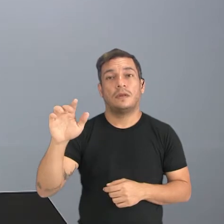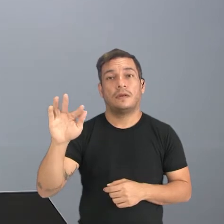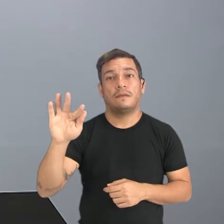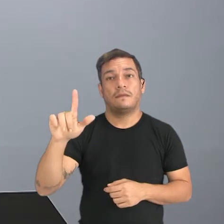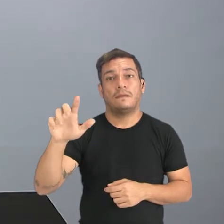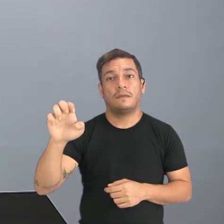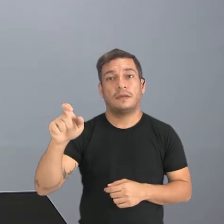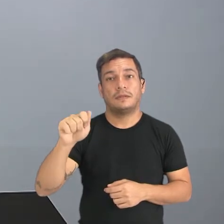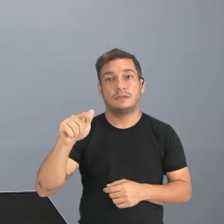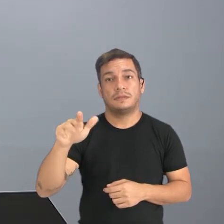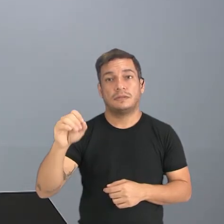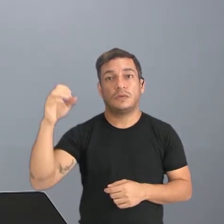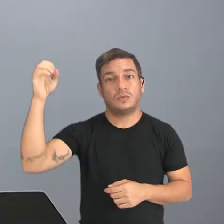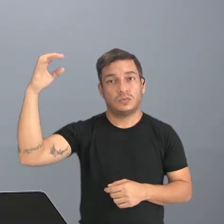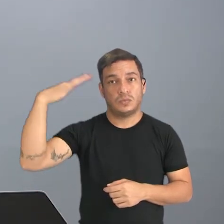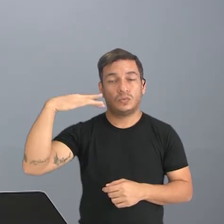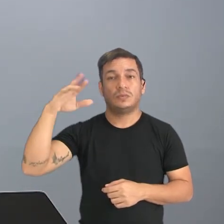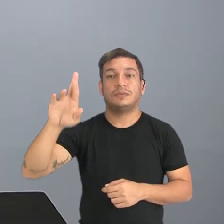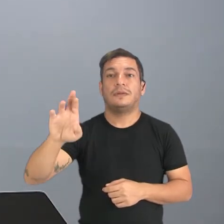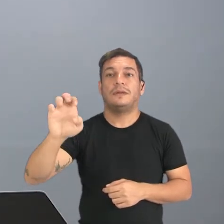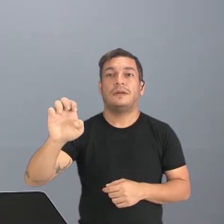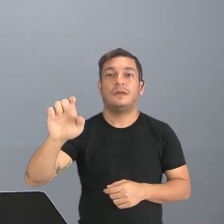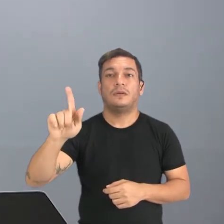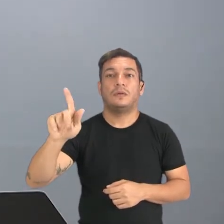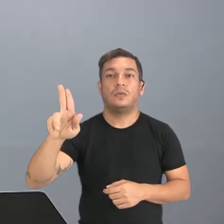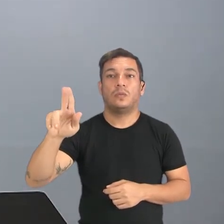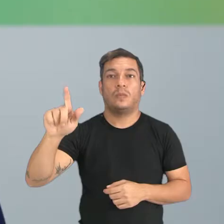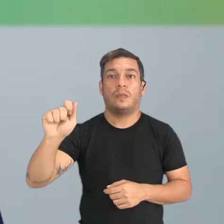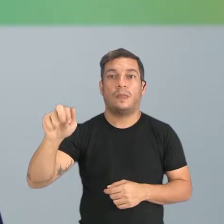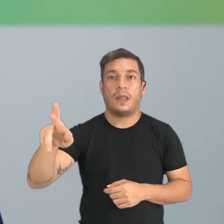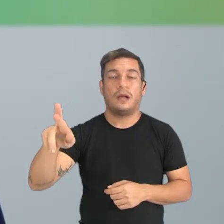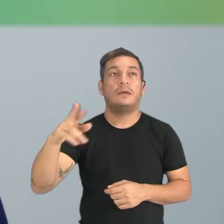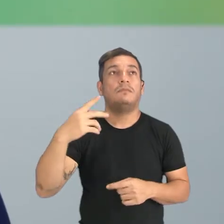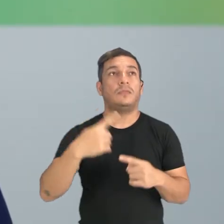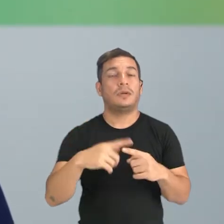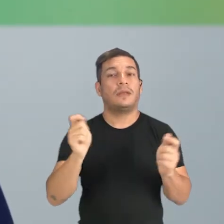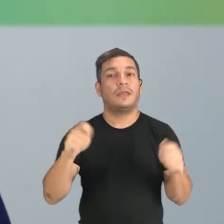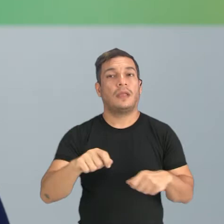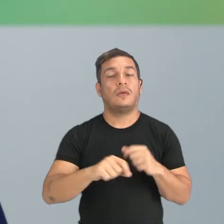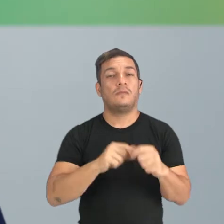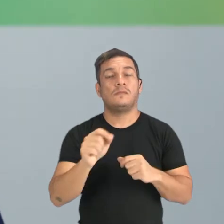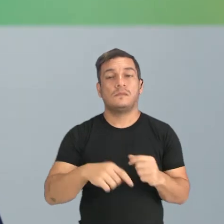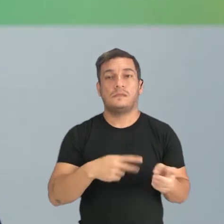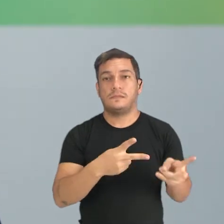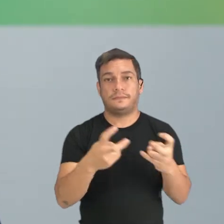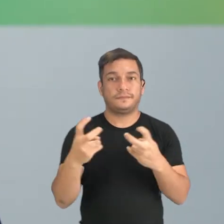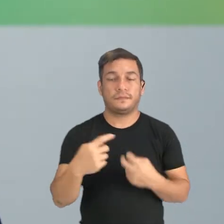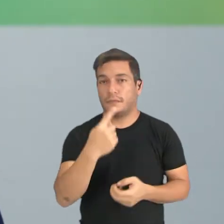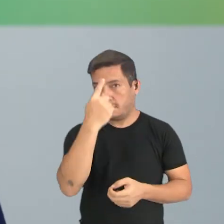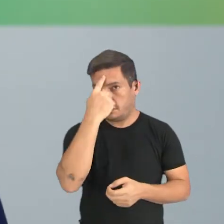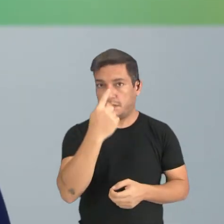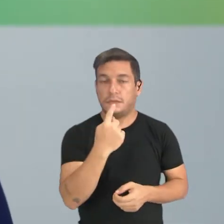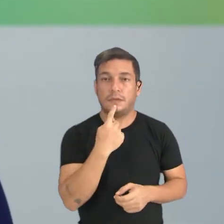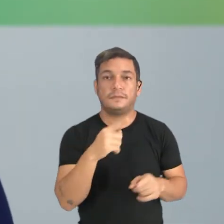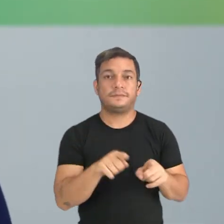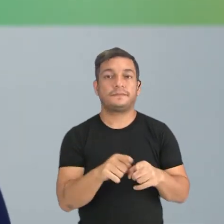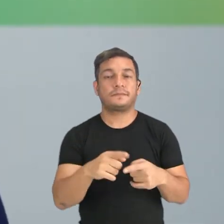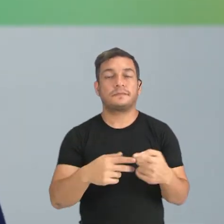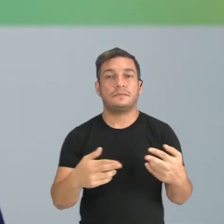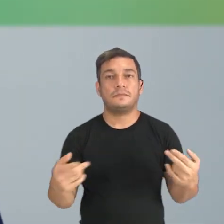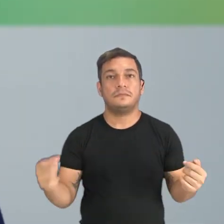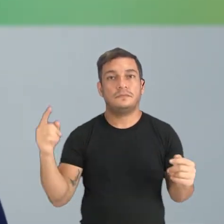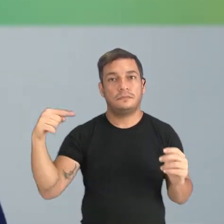regular. Por quê? Porque essa reflexão permite enxergar a imagem dos